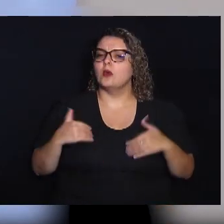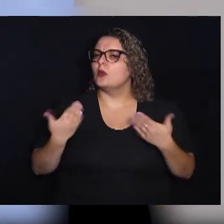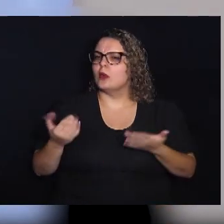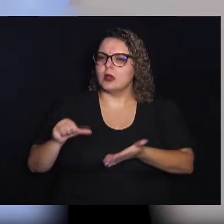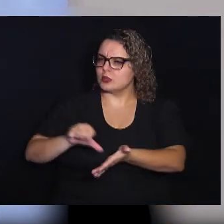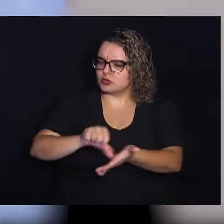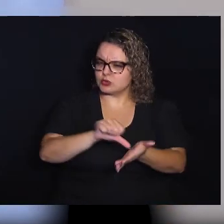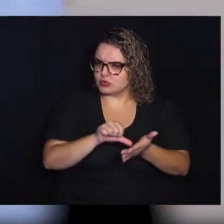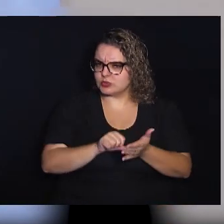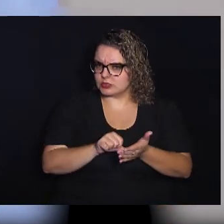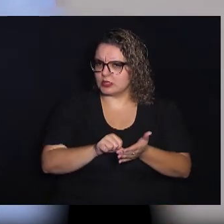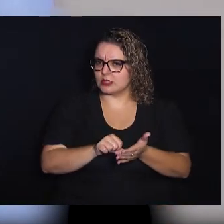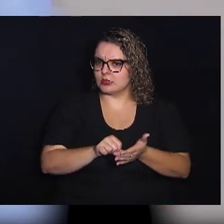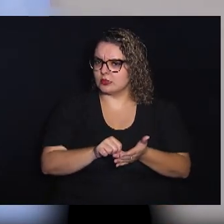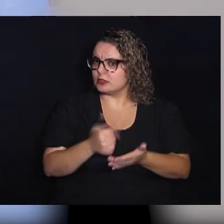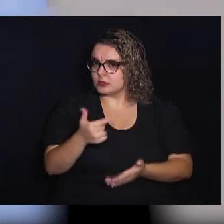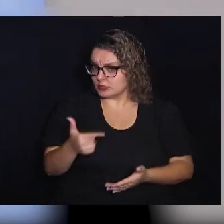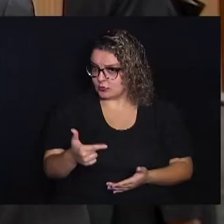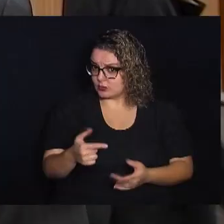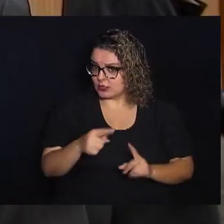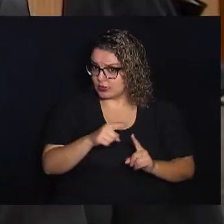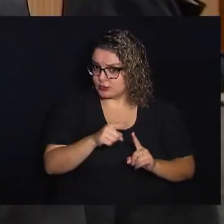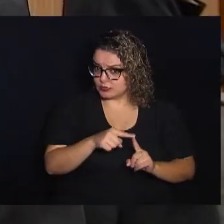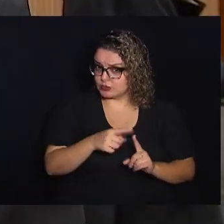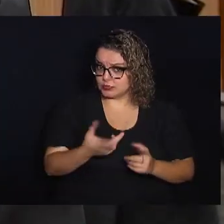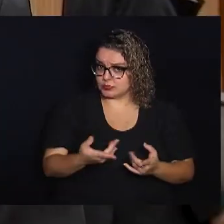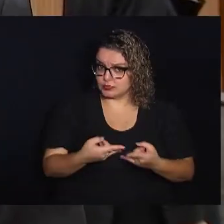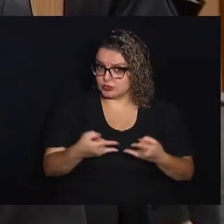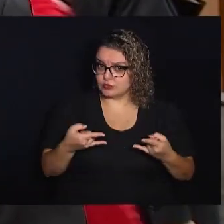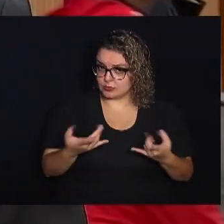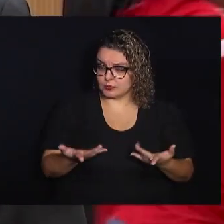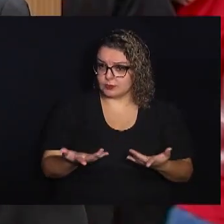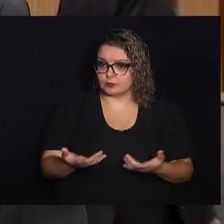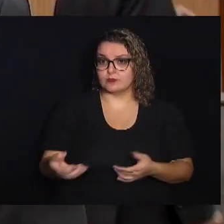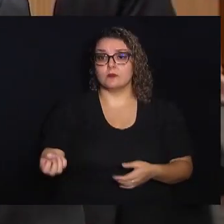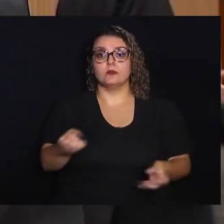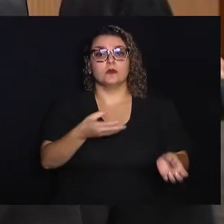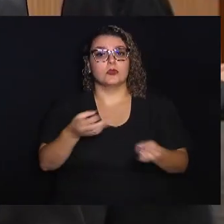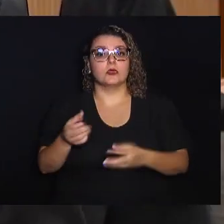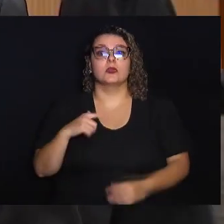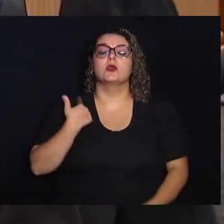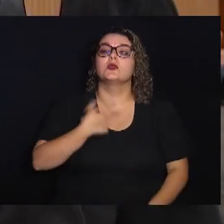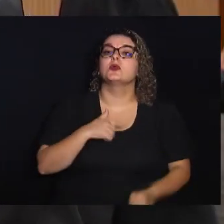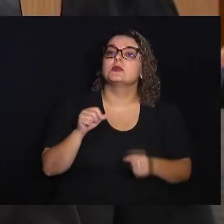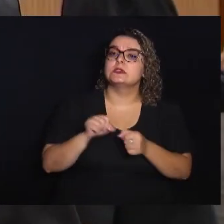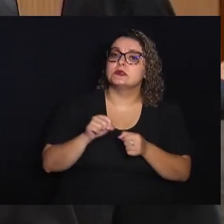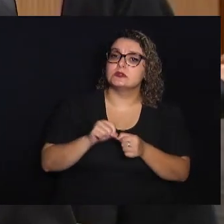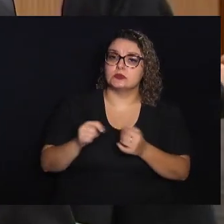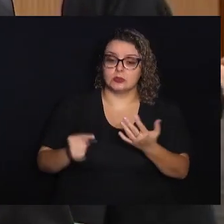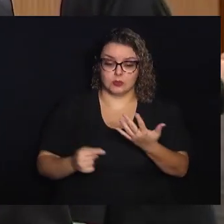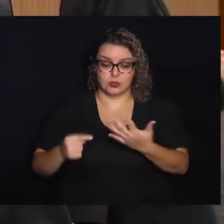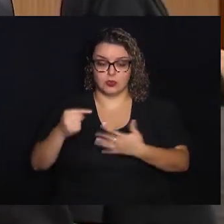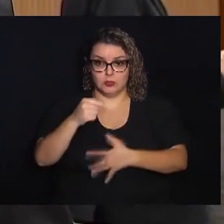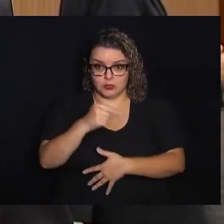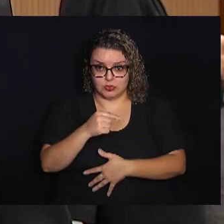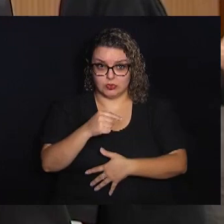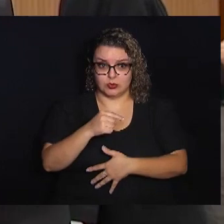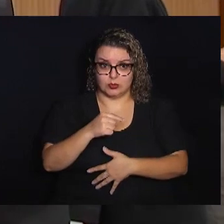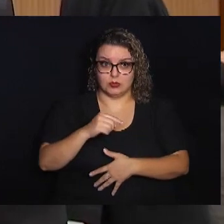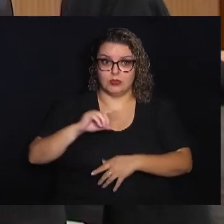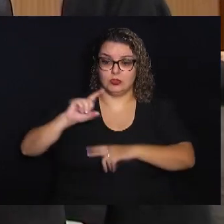unidades estão sem os itens de higiene. E recentemente nós fizemos o apontamento de